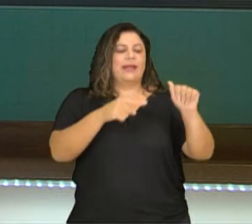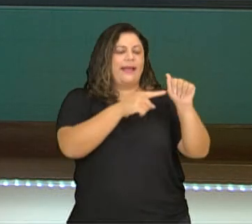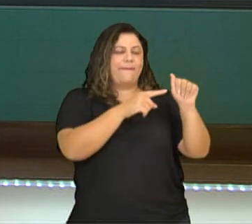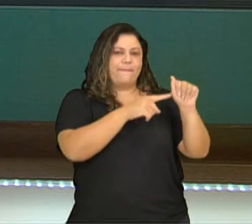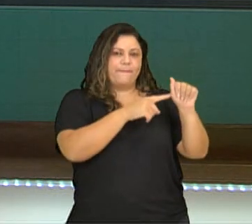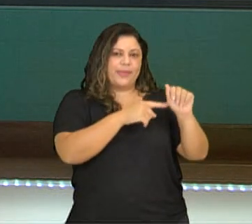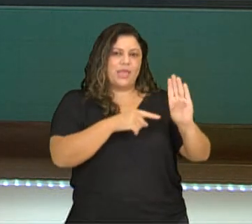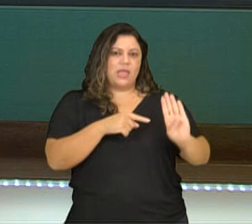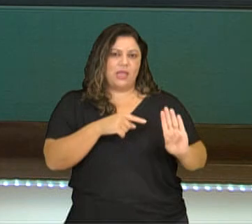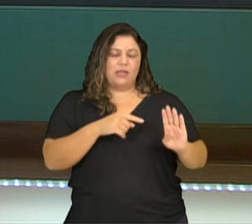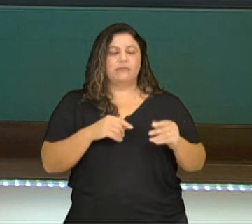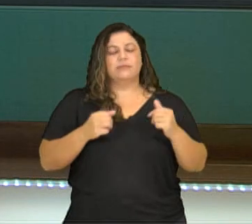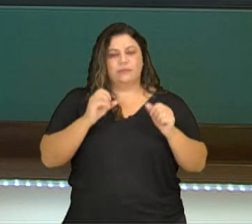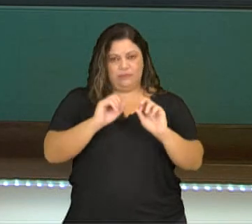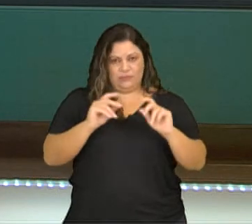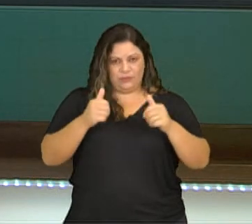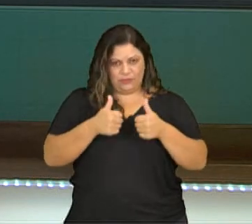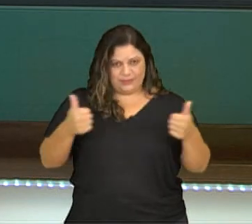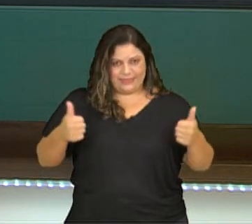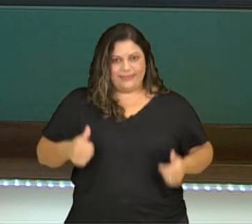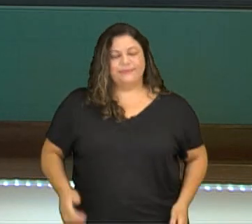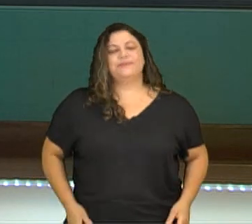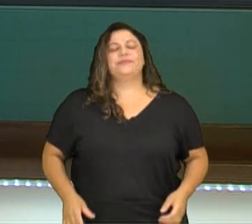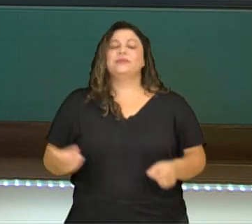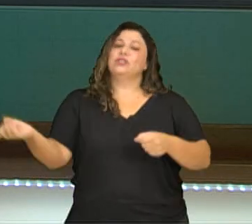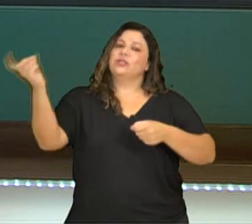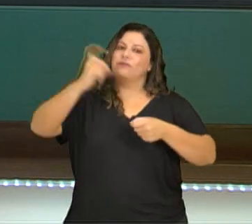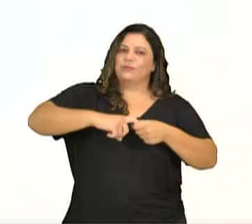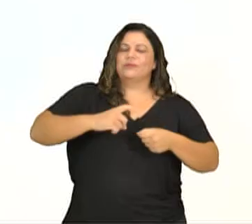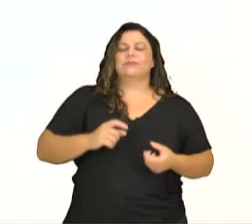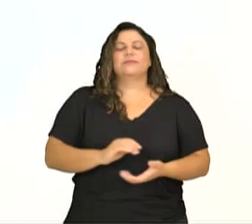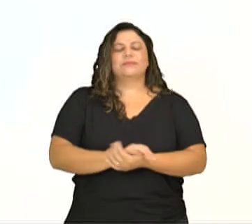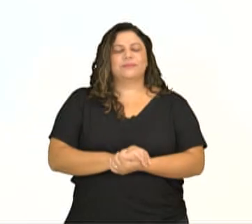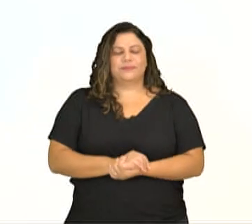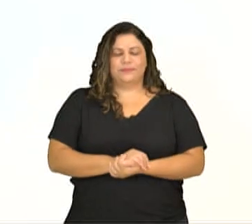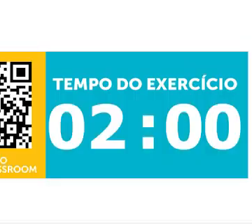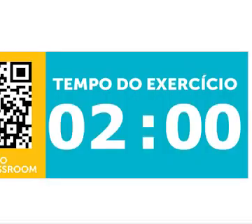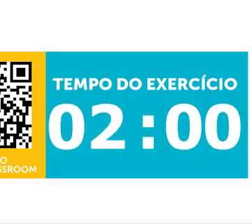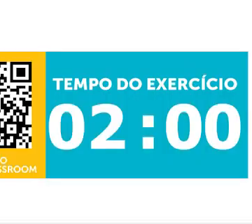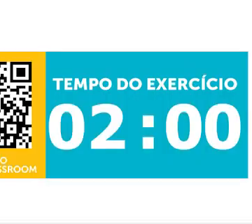letra A e na letra B, ok? Nós já voltamos.